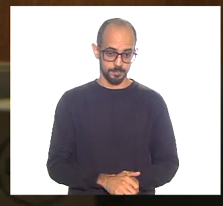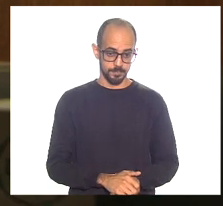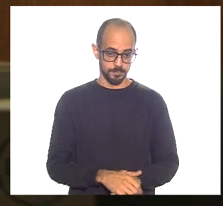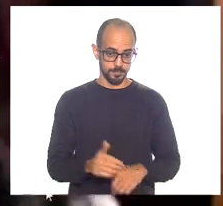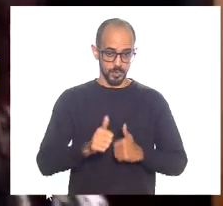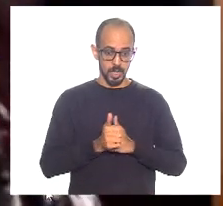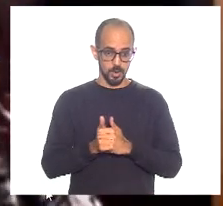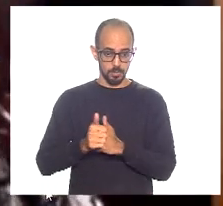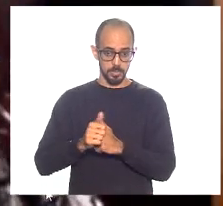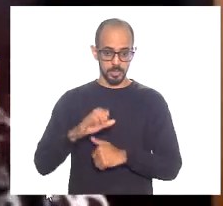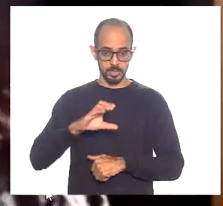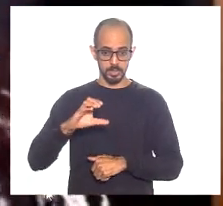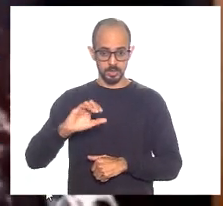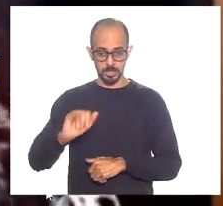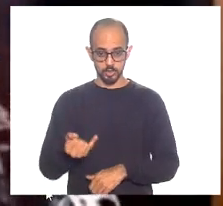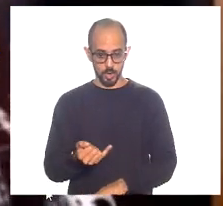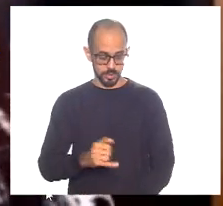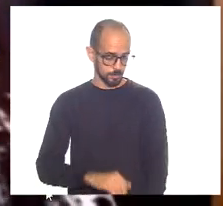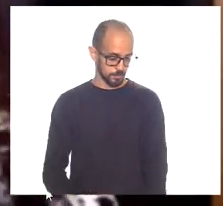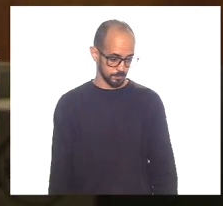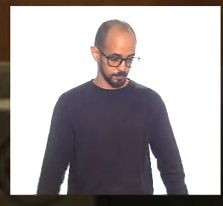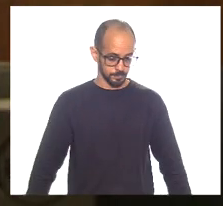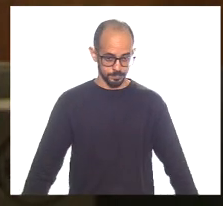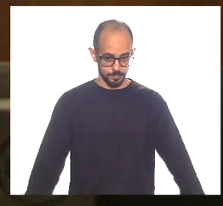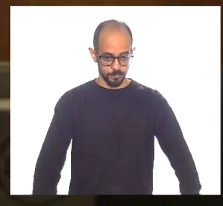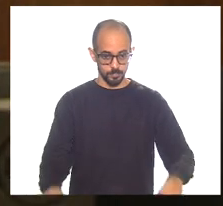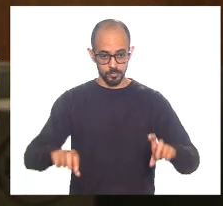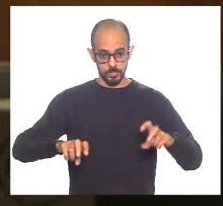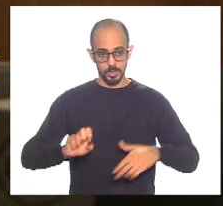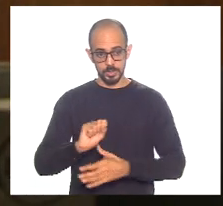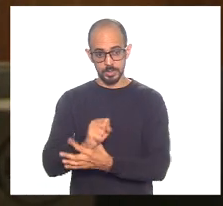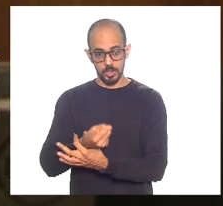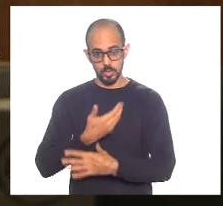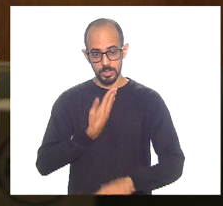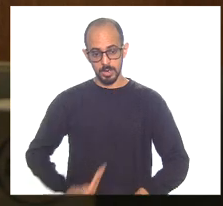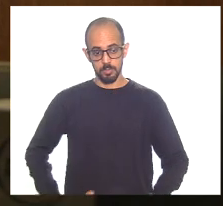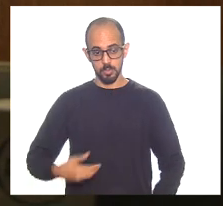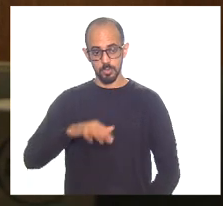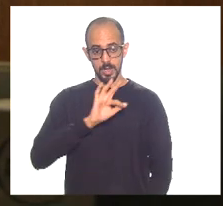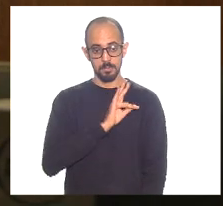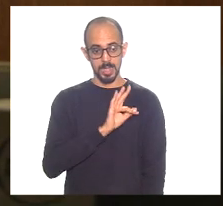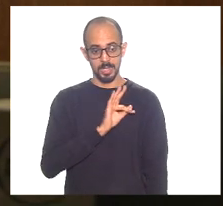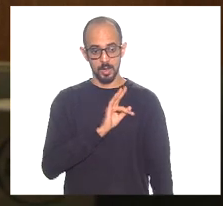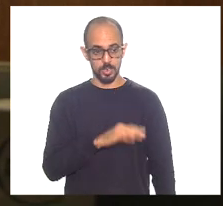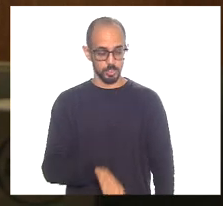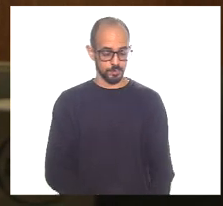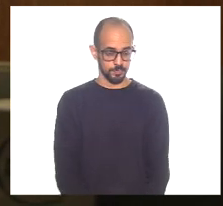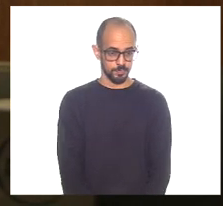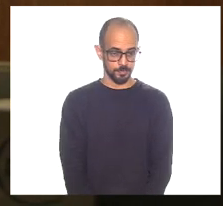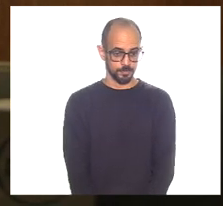Acompanho o parecer da CCJ, senhor presidente. Pela Comissão de Segurança Pública, deputada Marta Rocha.